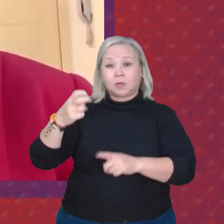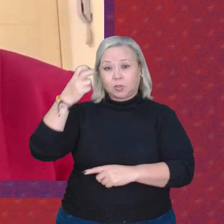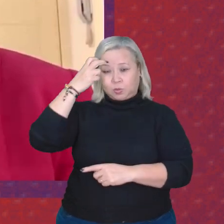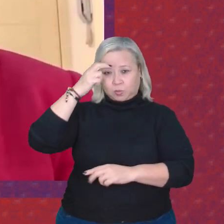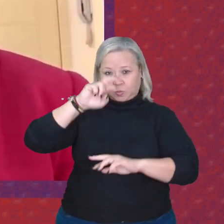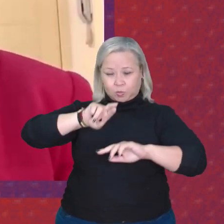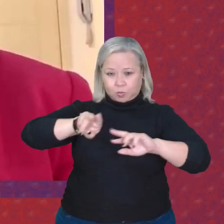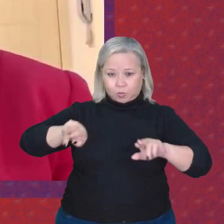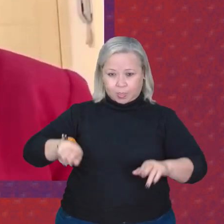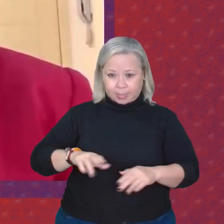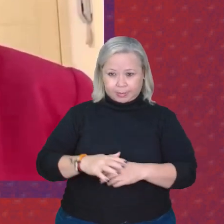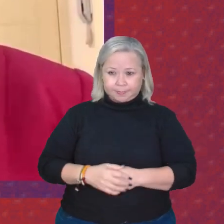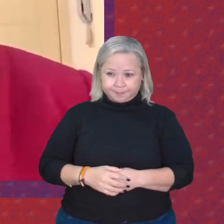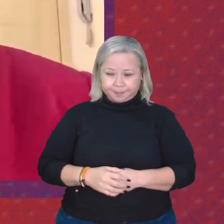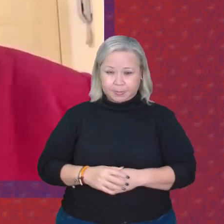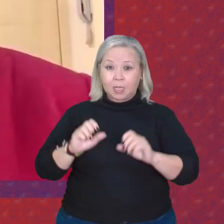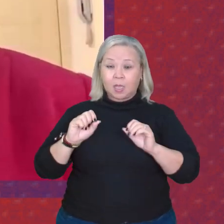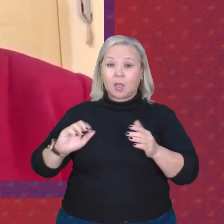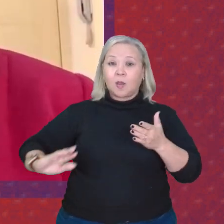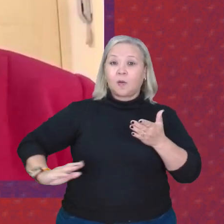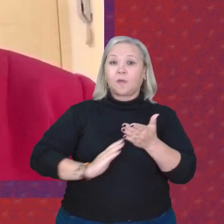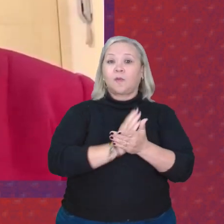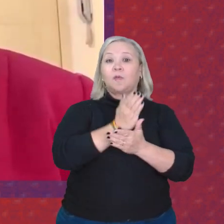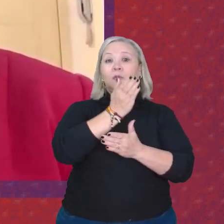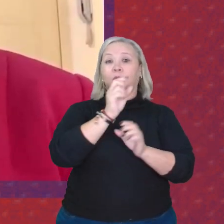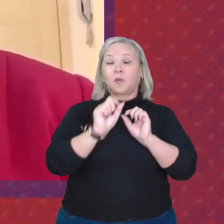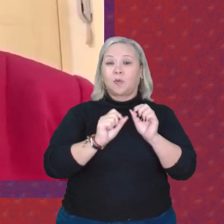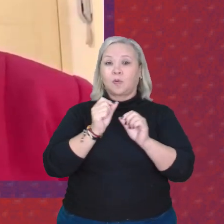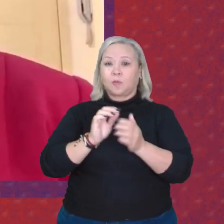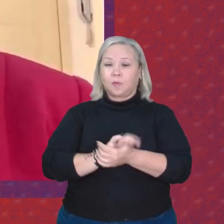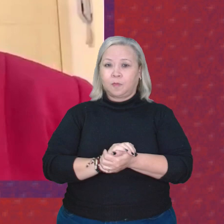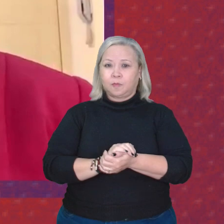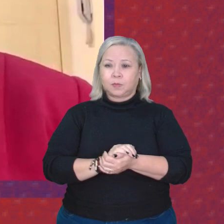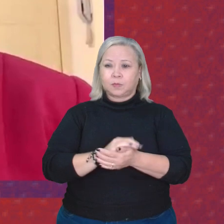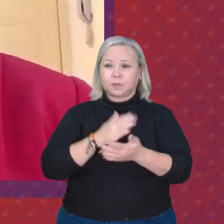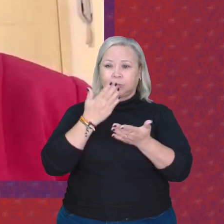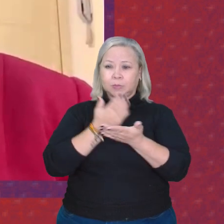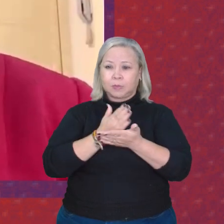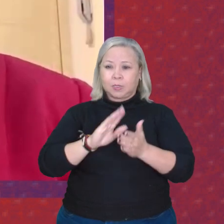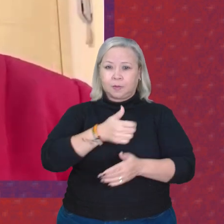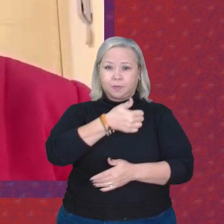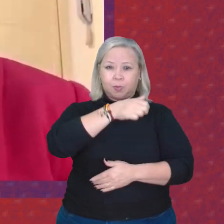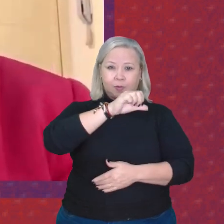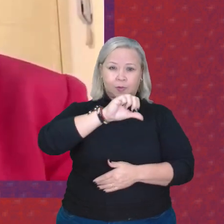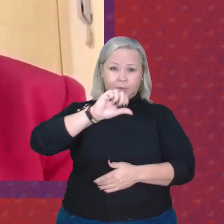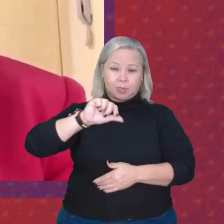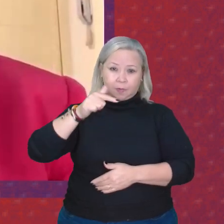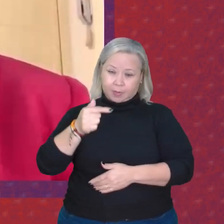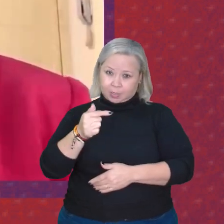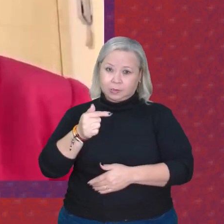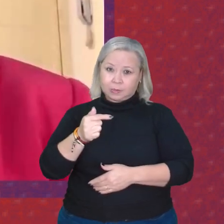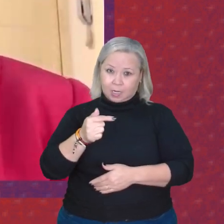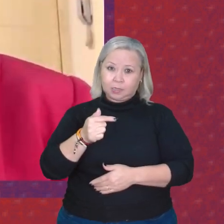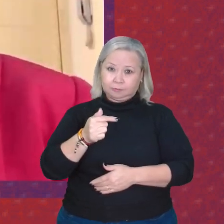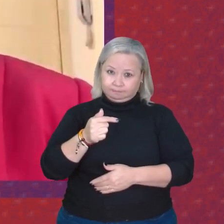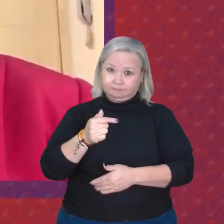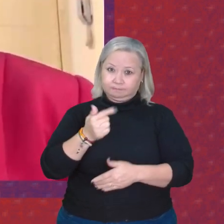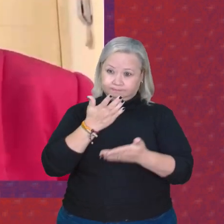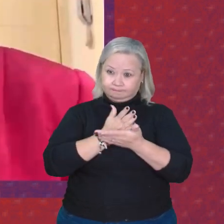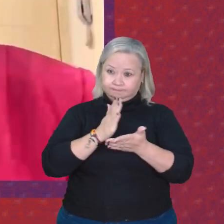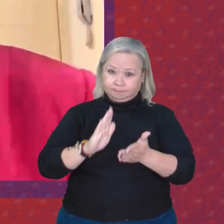culturais. Foi promulgada a Lei da Tortura, em 97, o reconhecimento das mortes e das